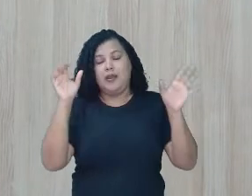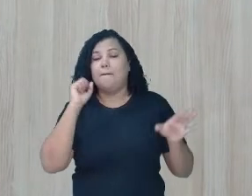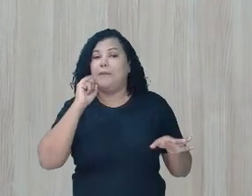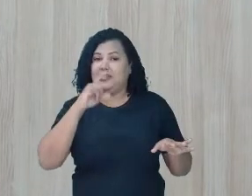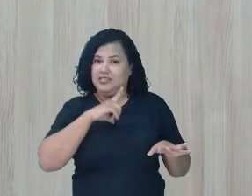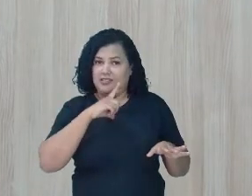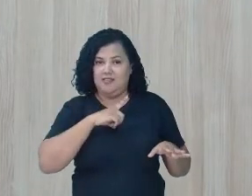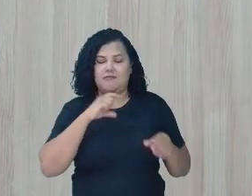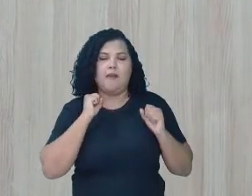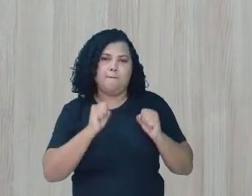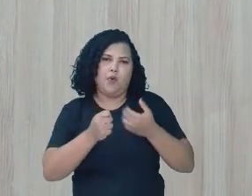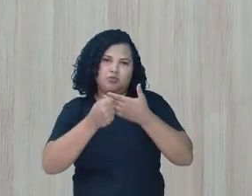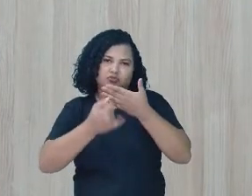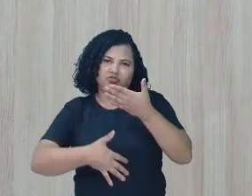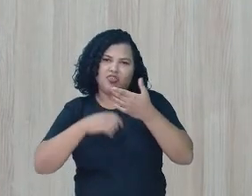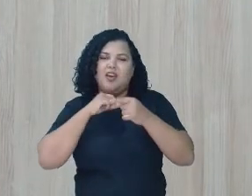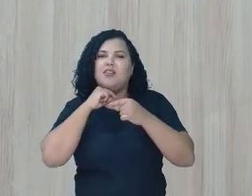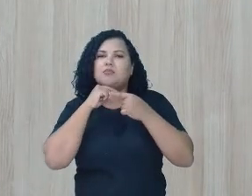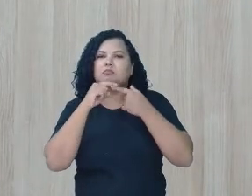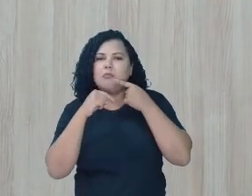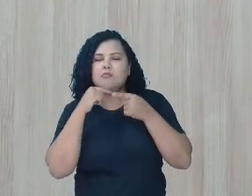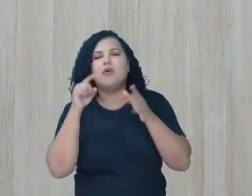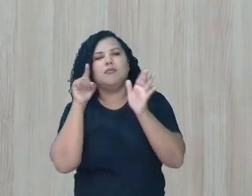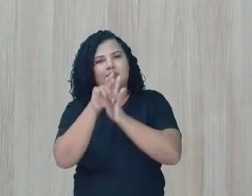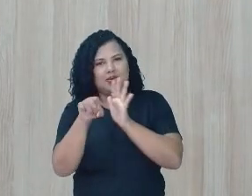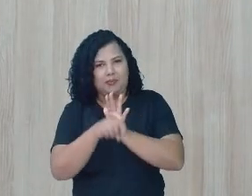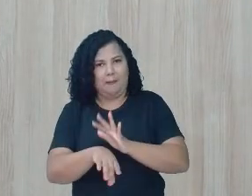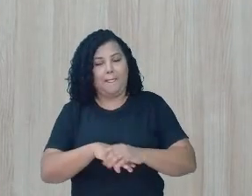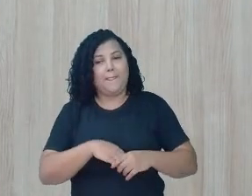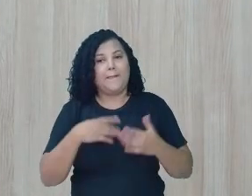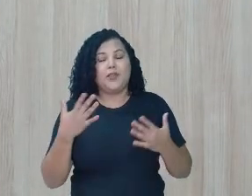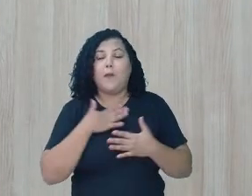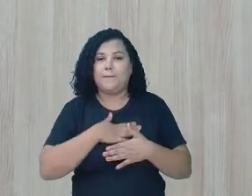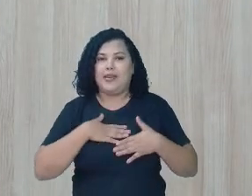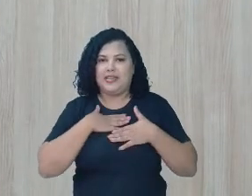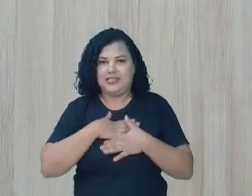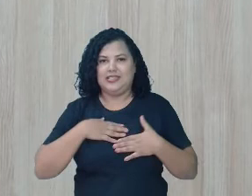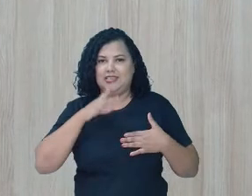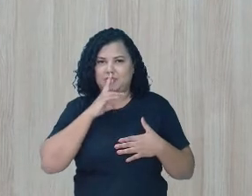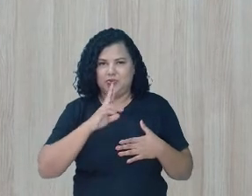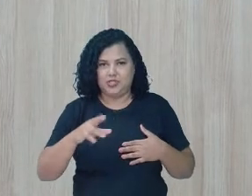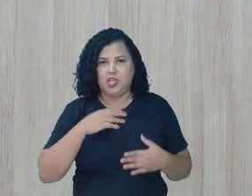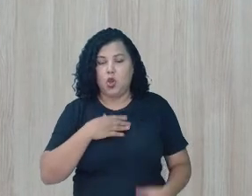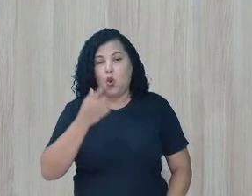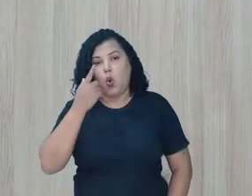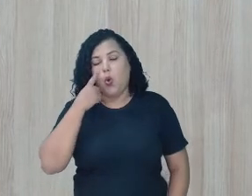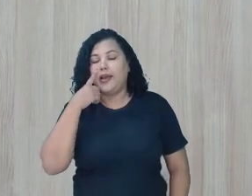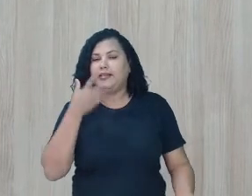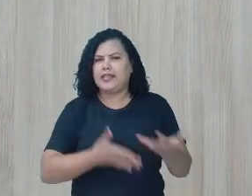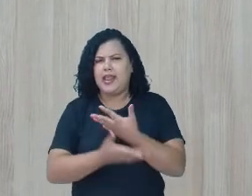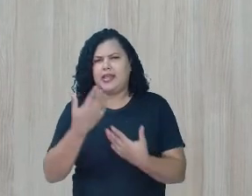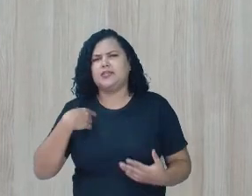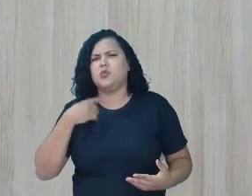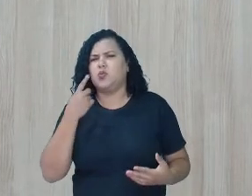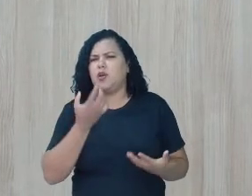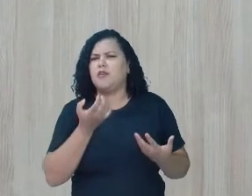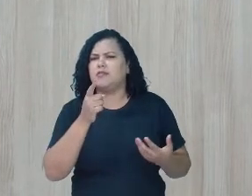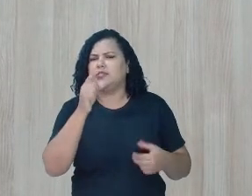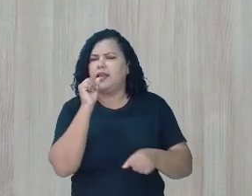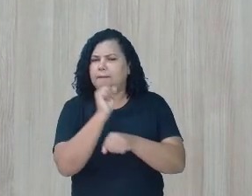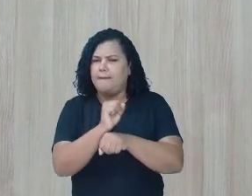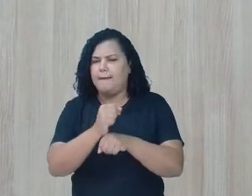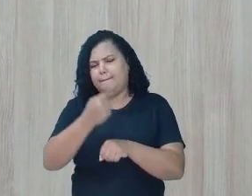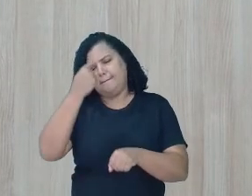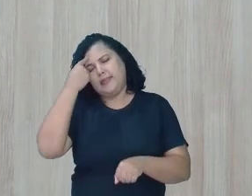é só mandar pra gente, que vai ser um prazer responder, tá certo? Ó, como interação, eu queria que vocês parassem para pensar. A gente viu 2 crônicas diferentes,